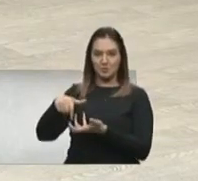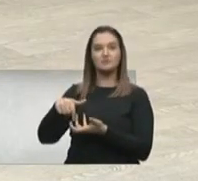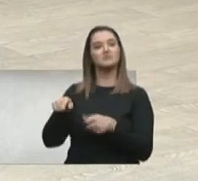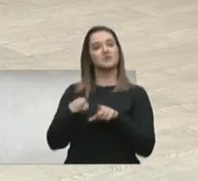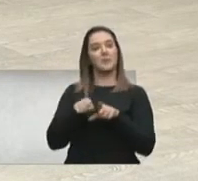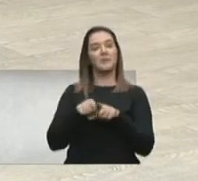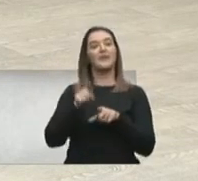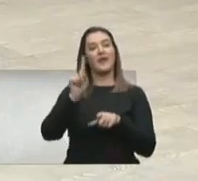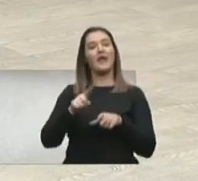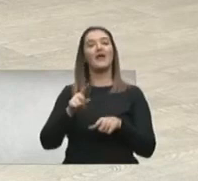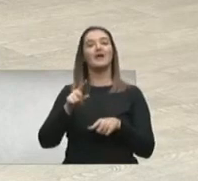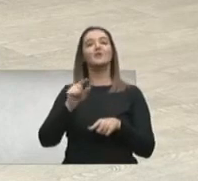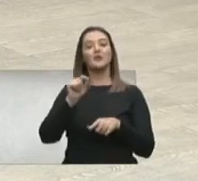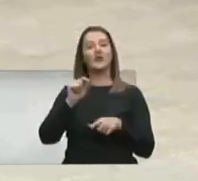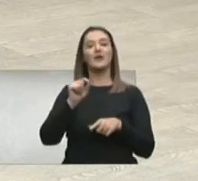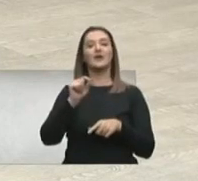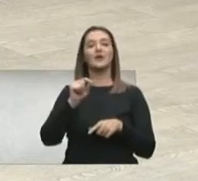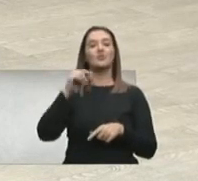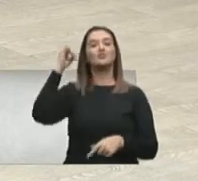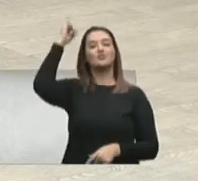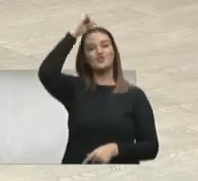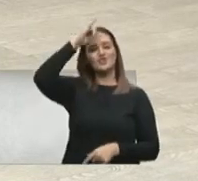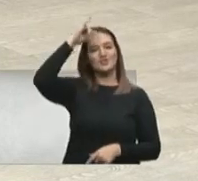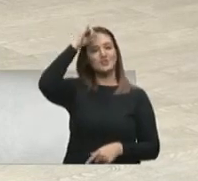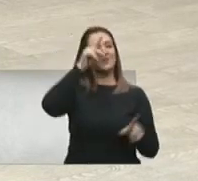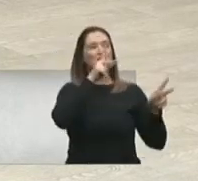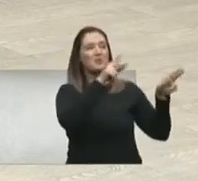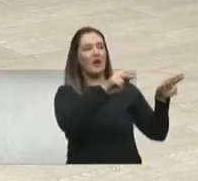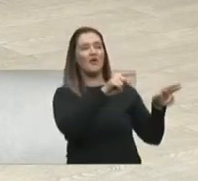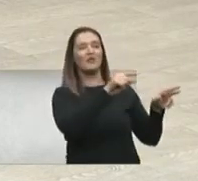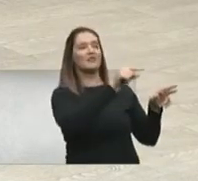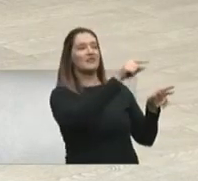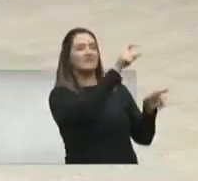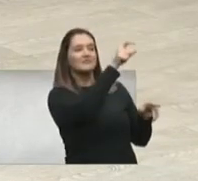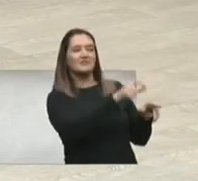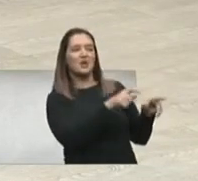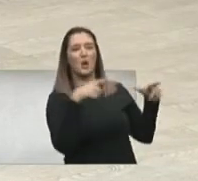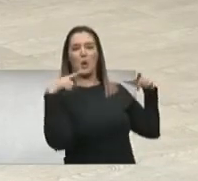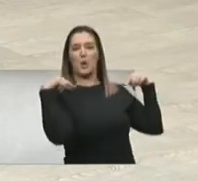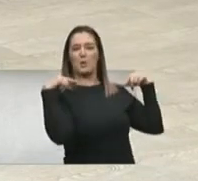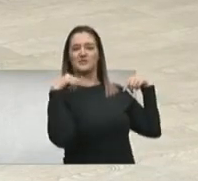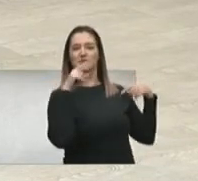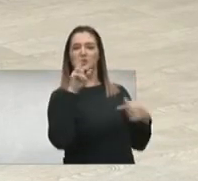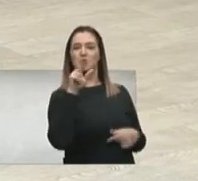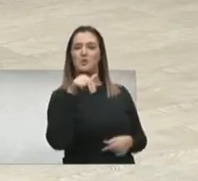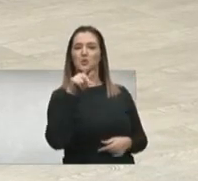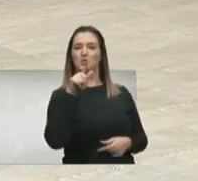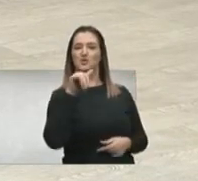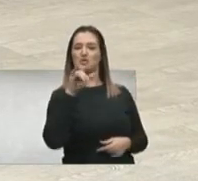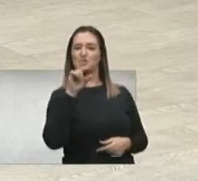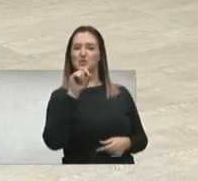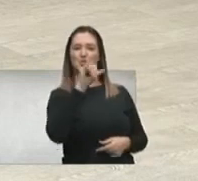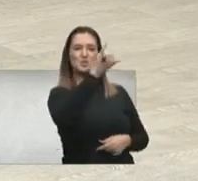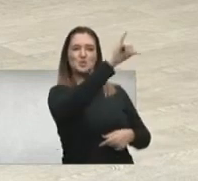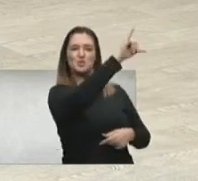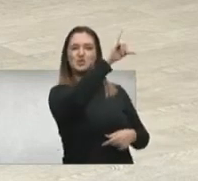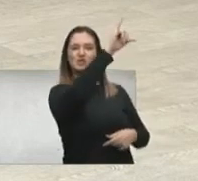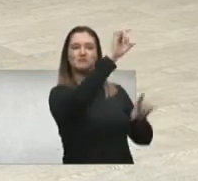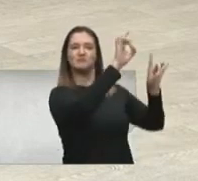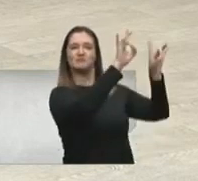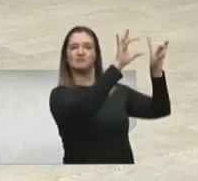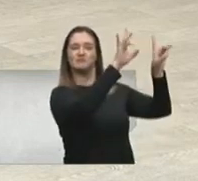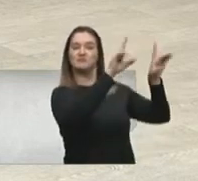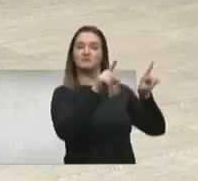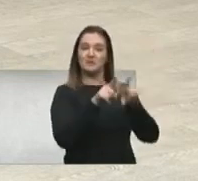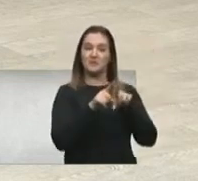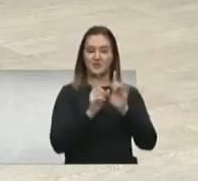seria ungido. Em Daniel 9, de 24 a 27, fala que viria o ungido. Jesus é chamado